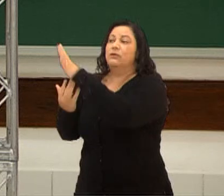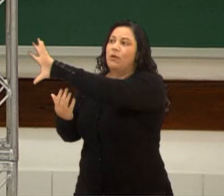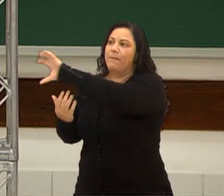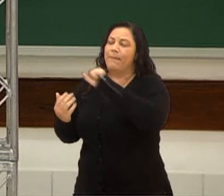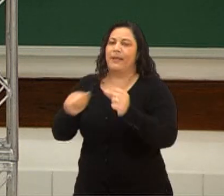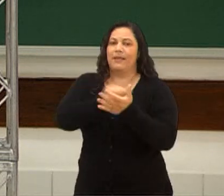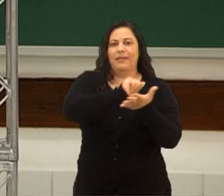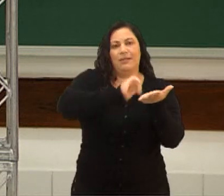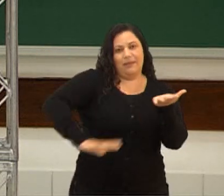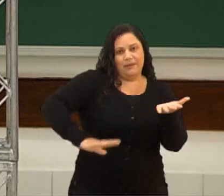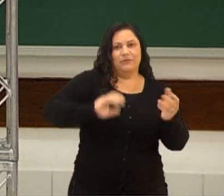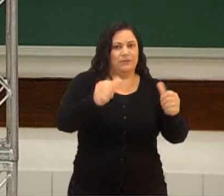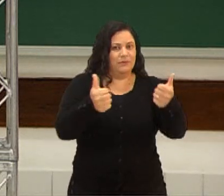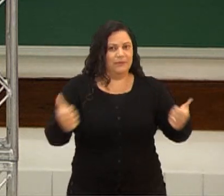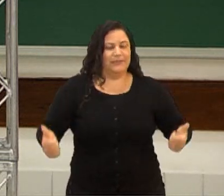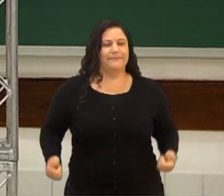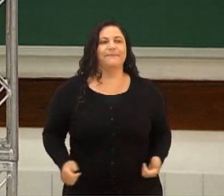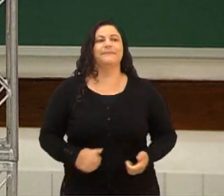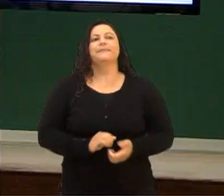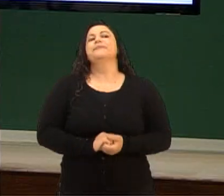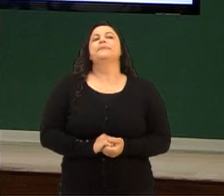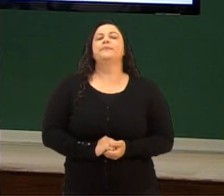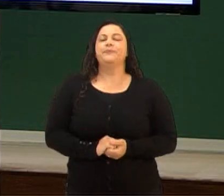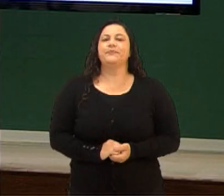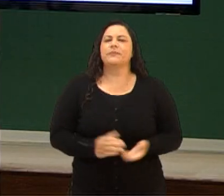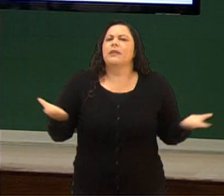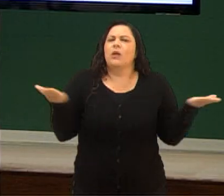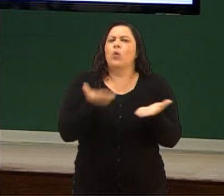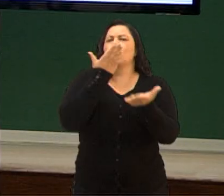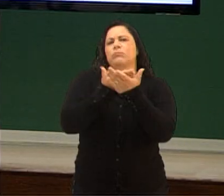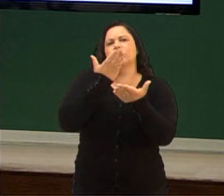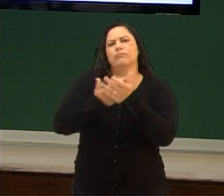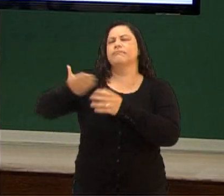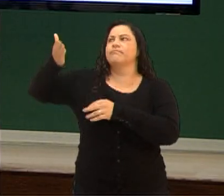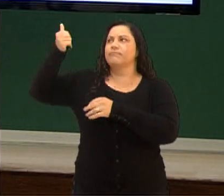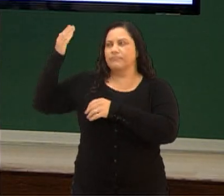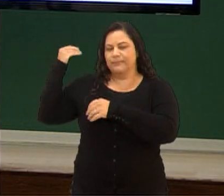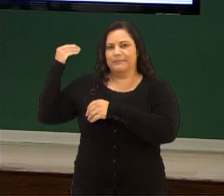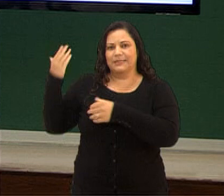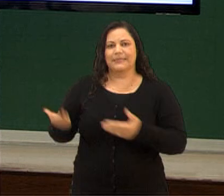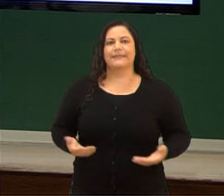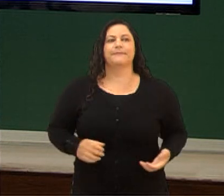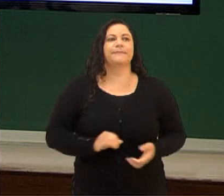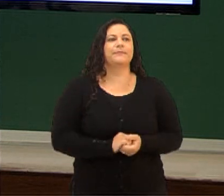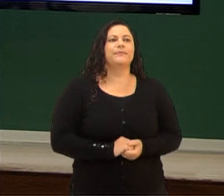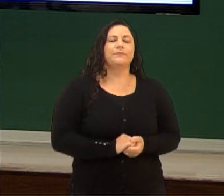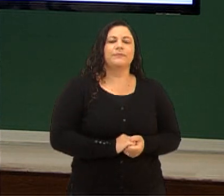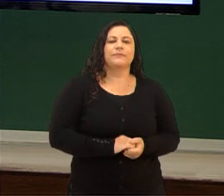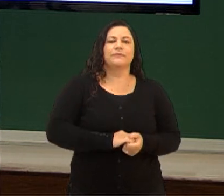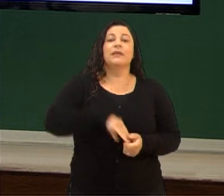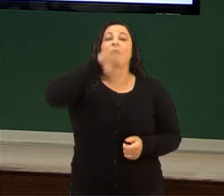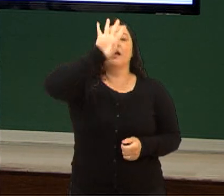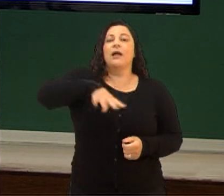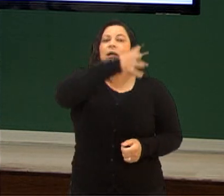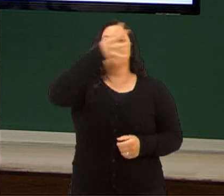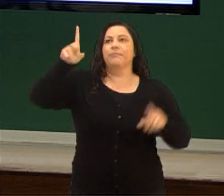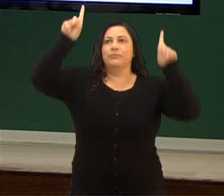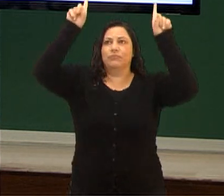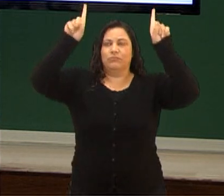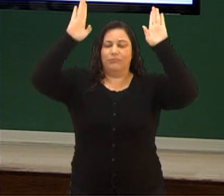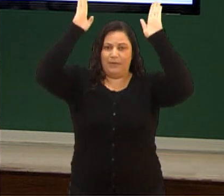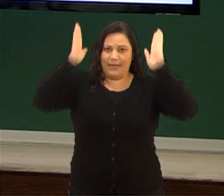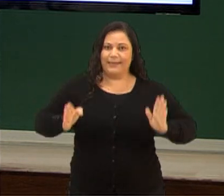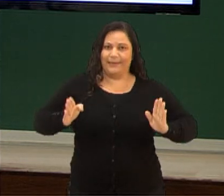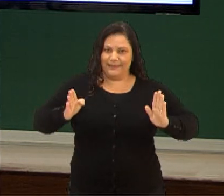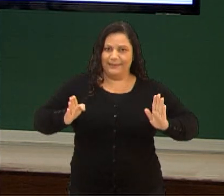atividade, tá ok? Então vamos lá. Pessoal, o que a gente viu na última aula? A gente trabalhou com matriz inversa